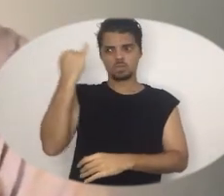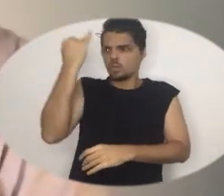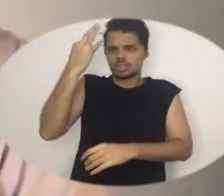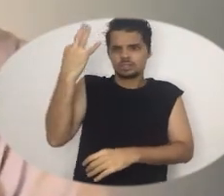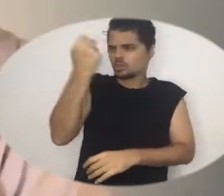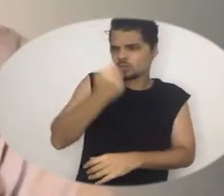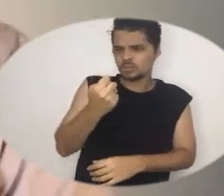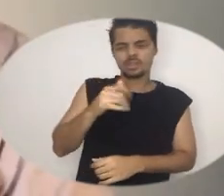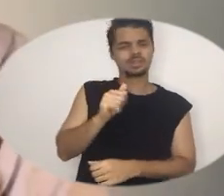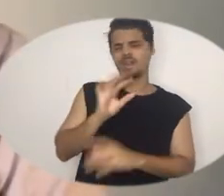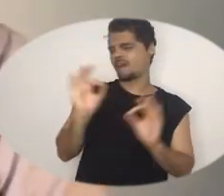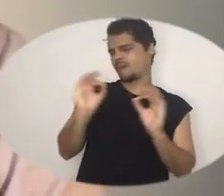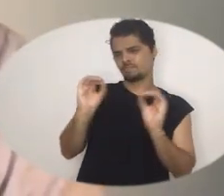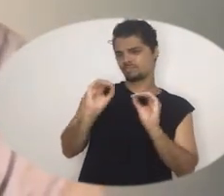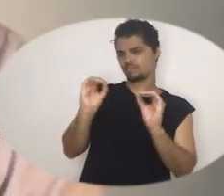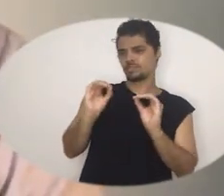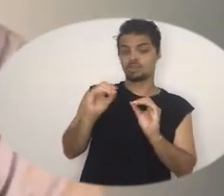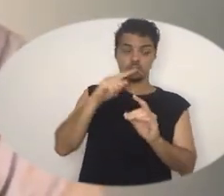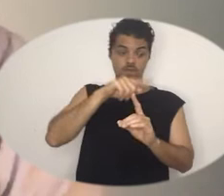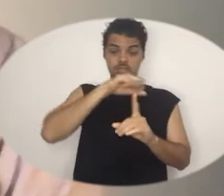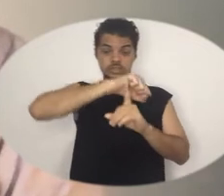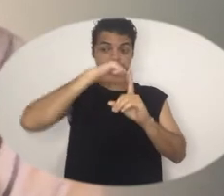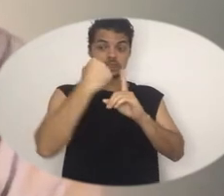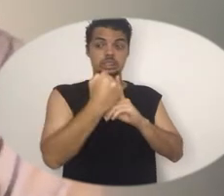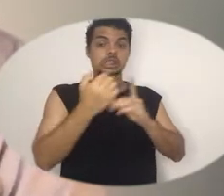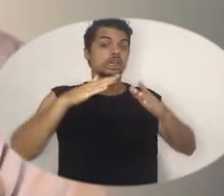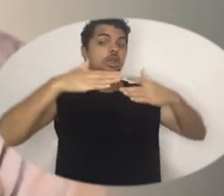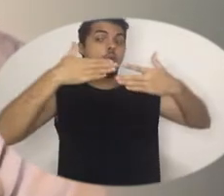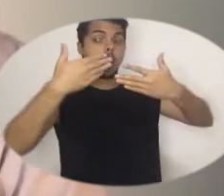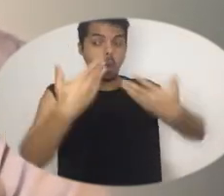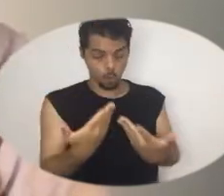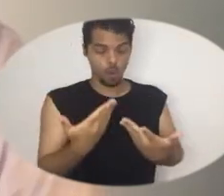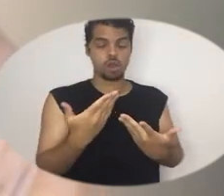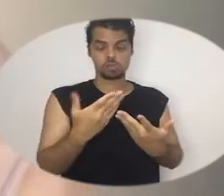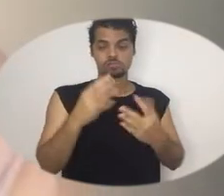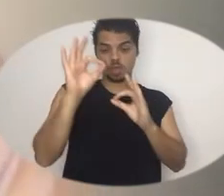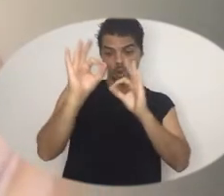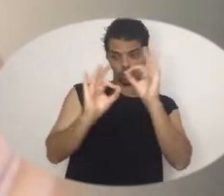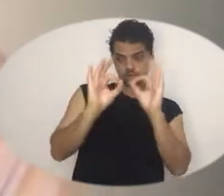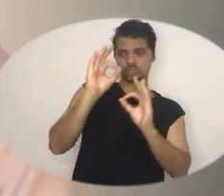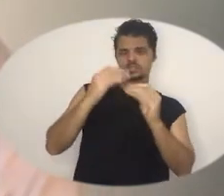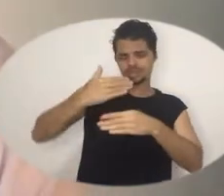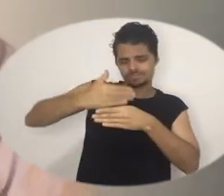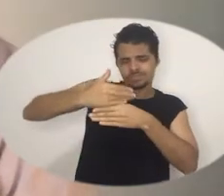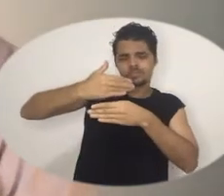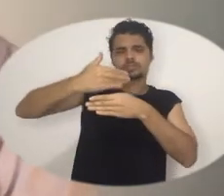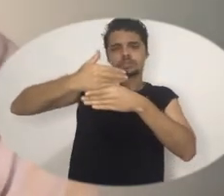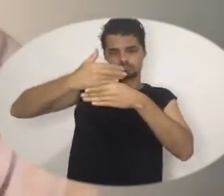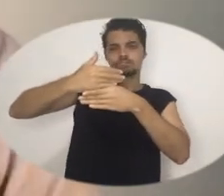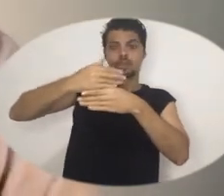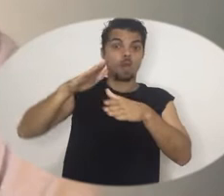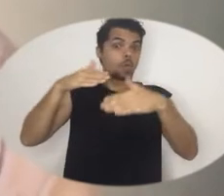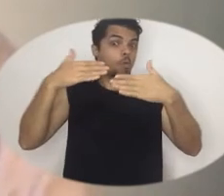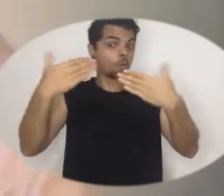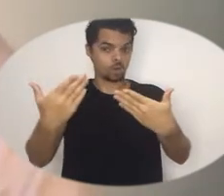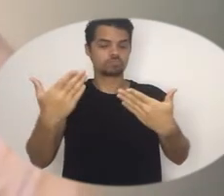eram mais importante o que estava em jogo Era o tipo de sociedade que estava se criando sinais liberal e com mais direitos